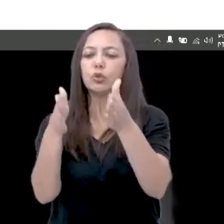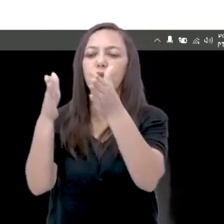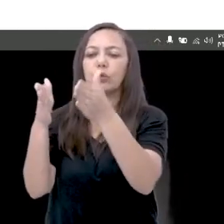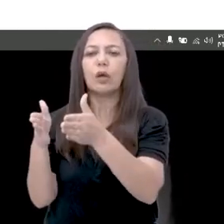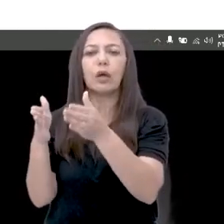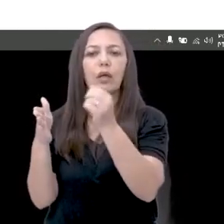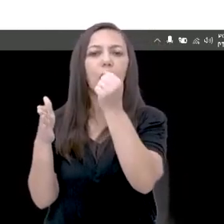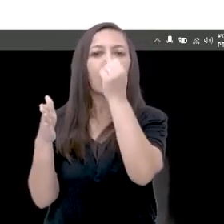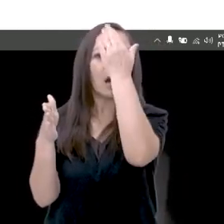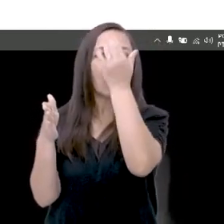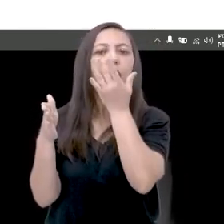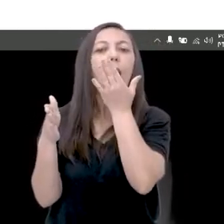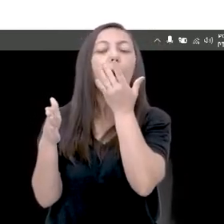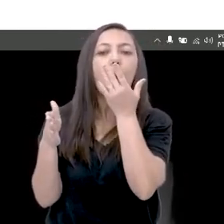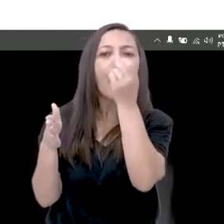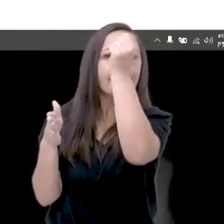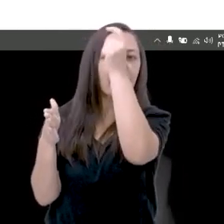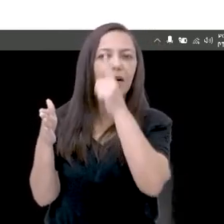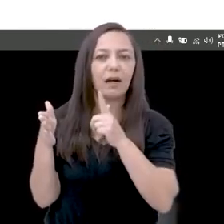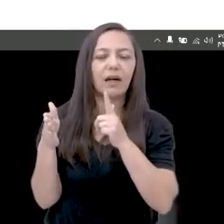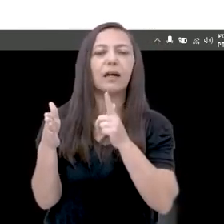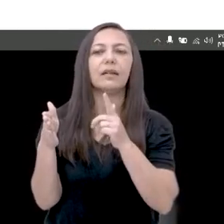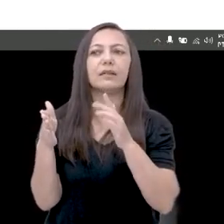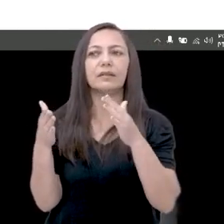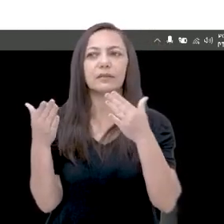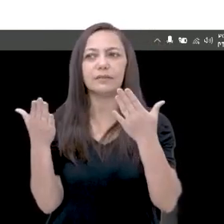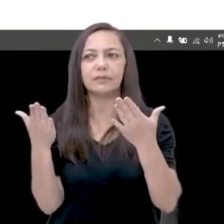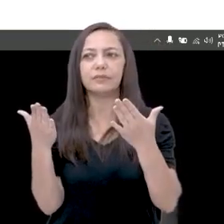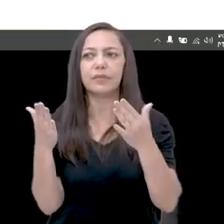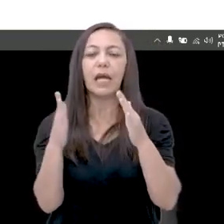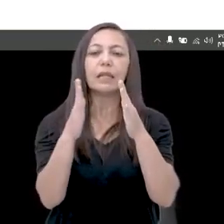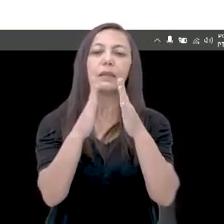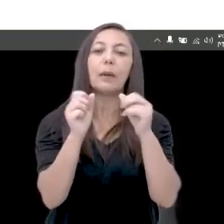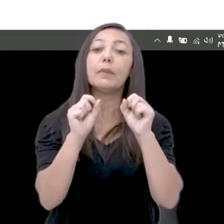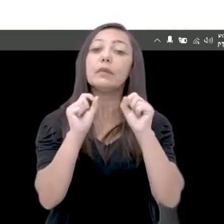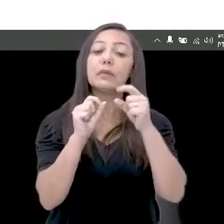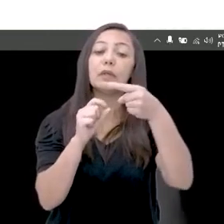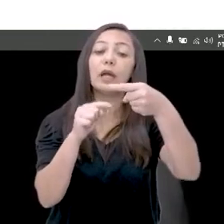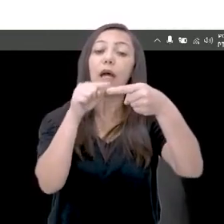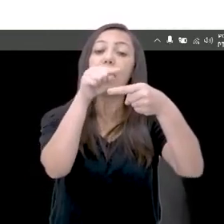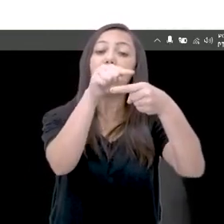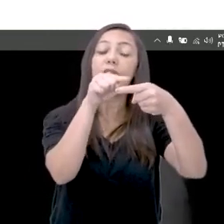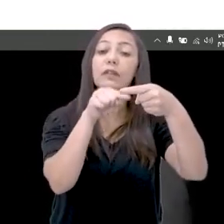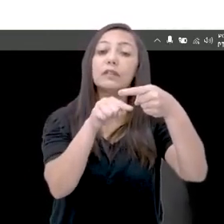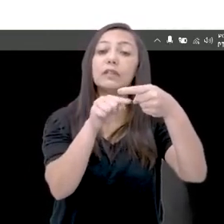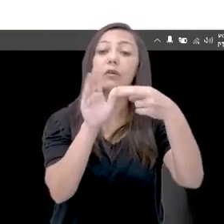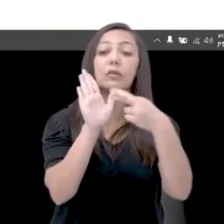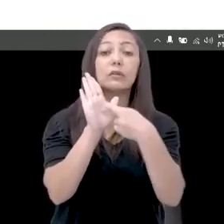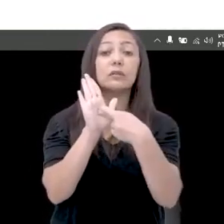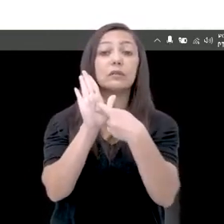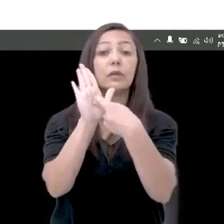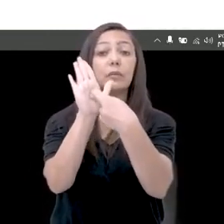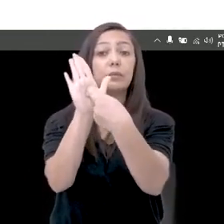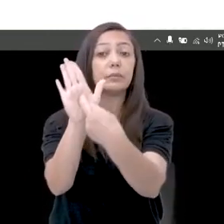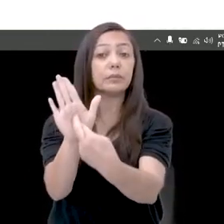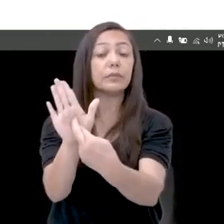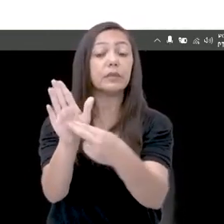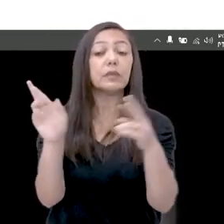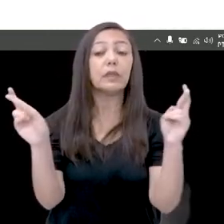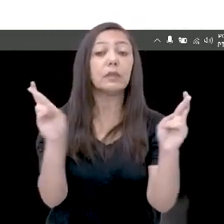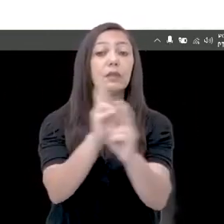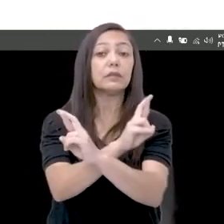duas partes de tinta amarela, que é o que está aqui no enunciado. Já que eu peço a fração que representa a